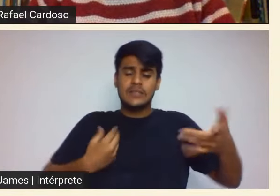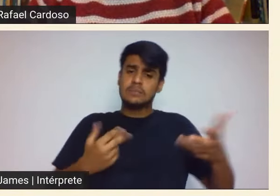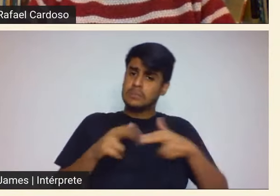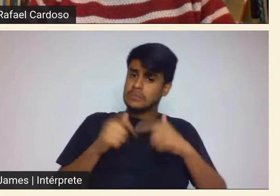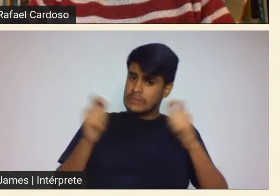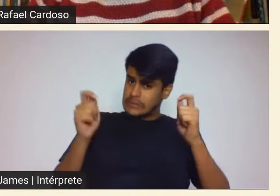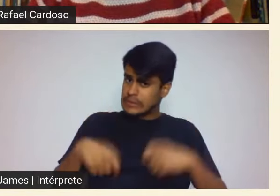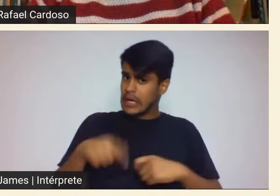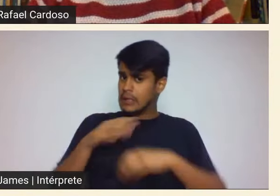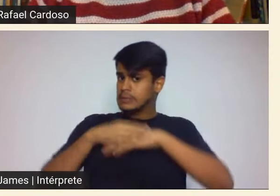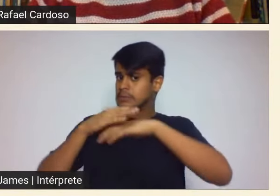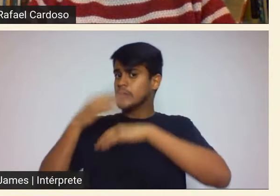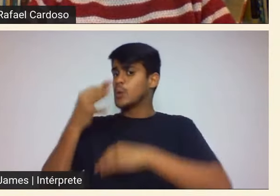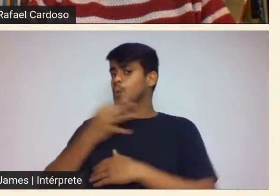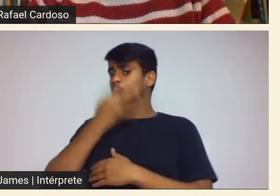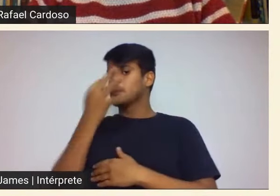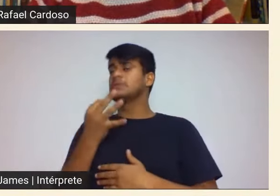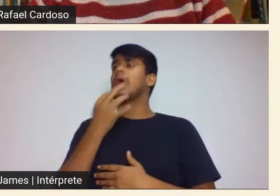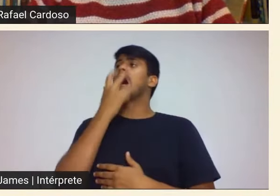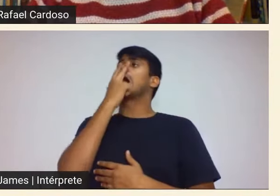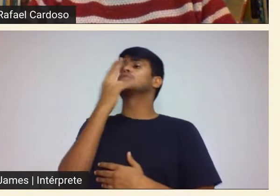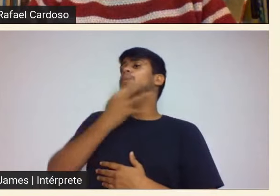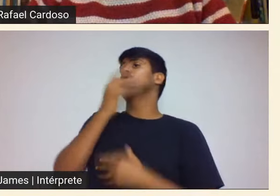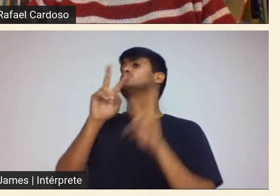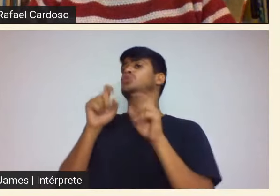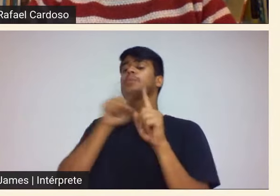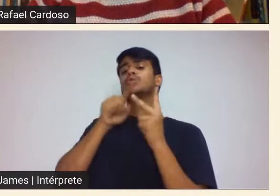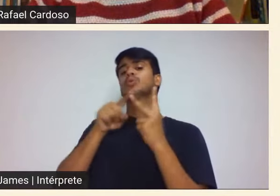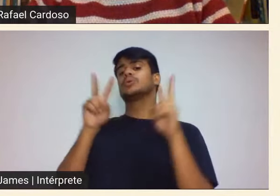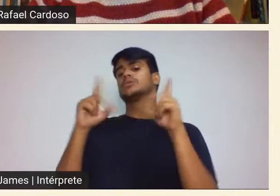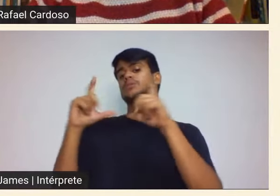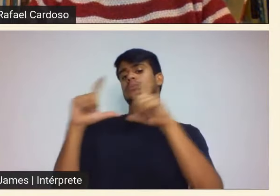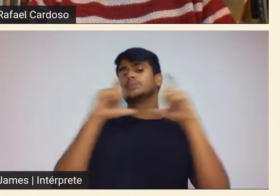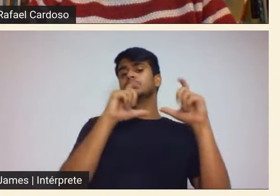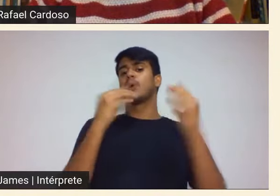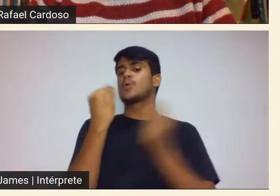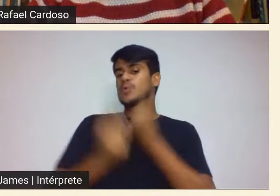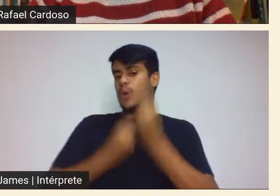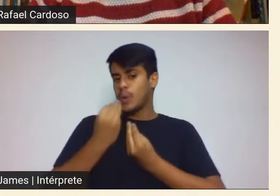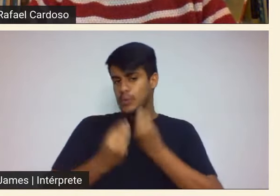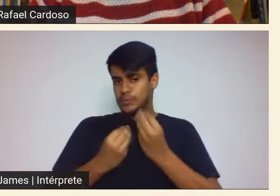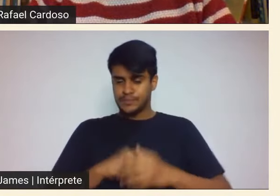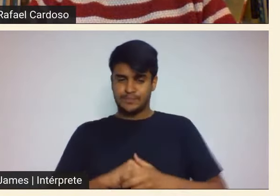você vê essas duas imagens, por favor.